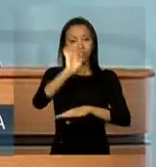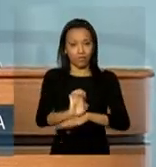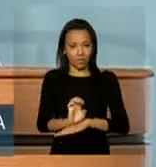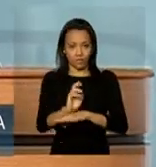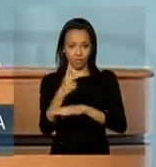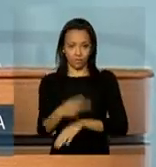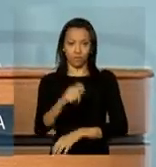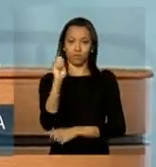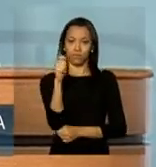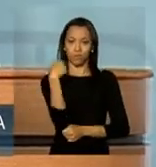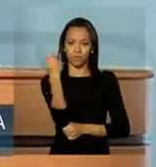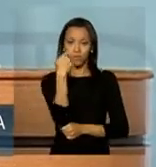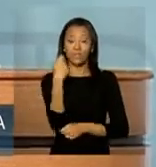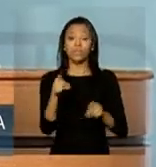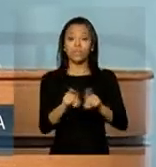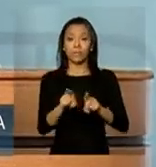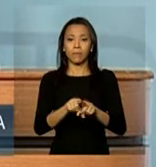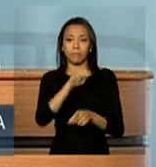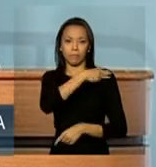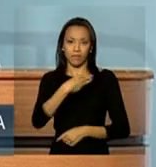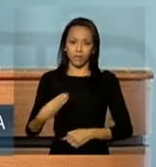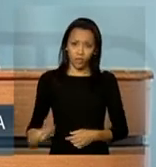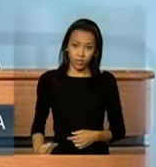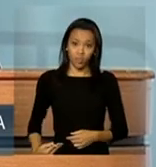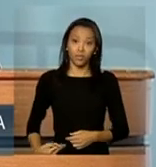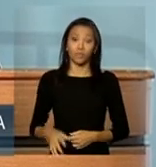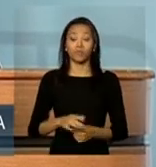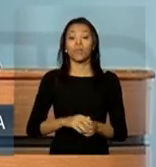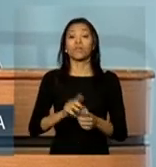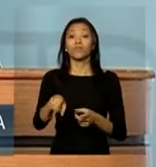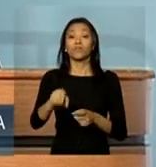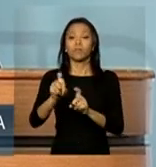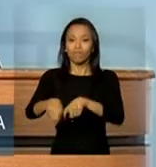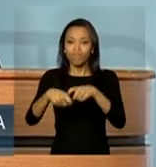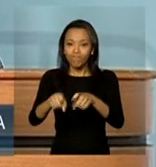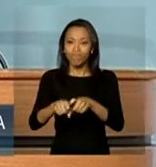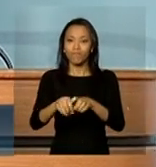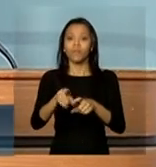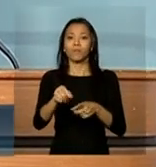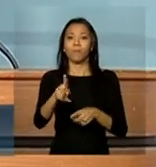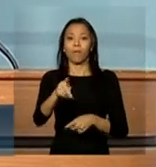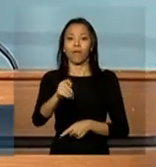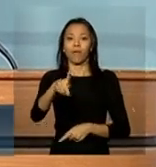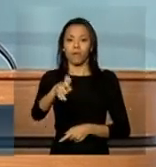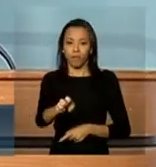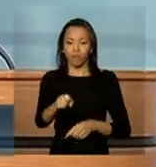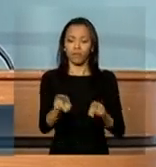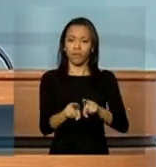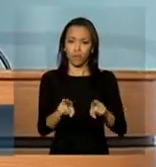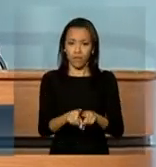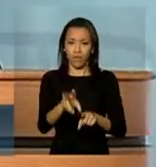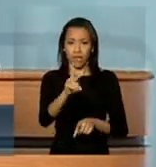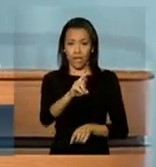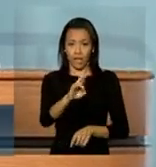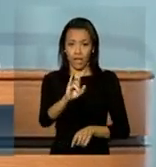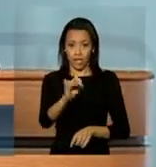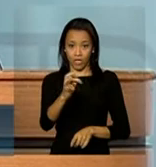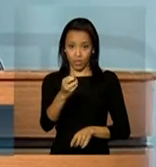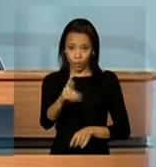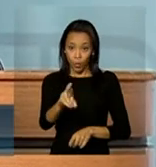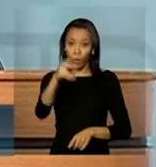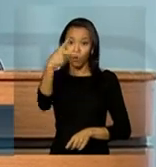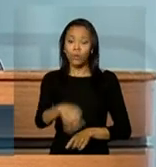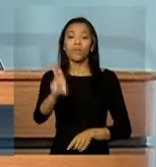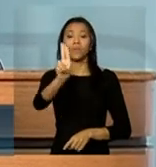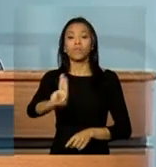Genro, ministro do Desenvolvimento Agrário, Pepe Vargas, magnífico reitor da Universidade de Caxias do